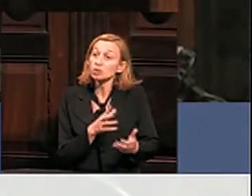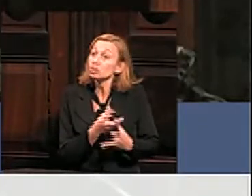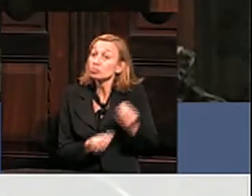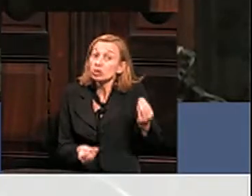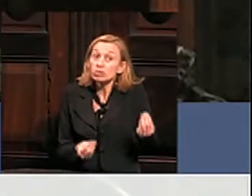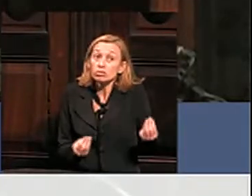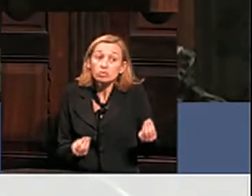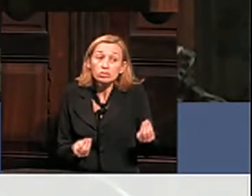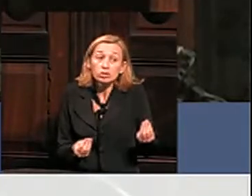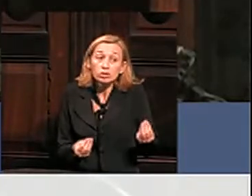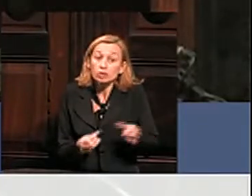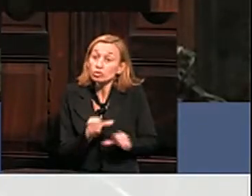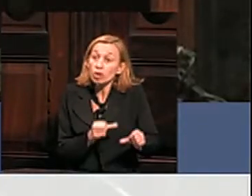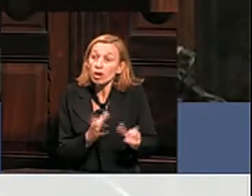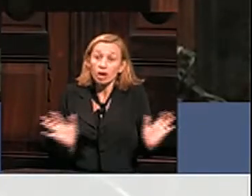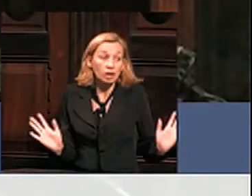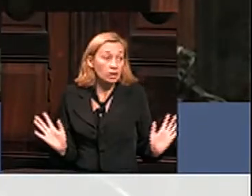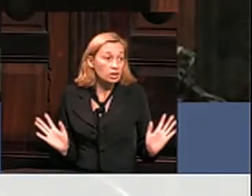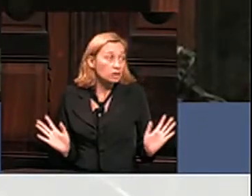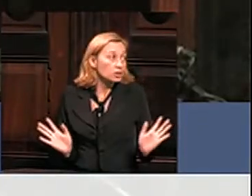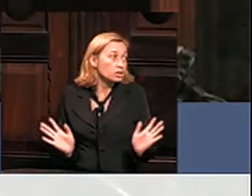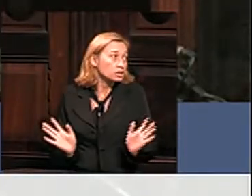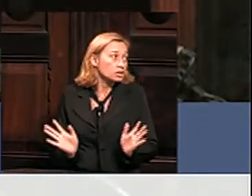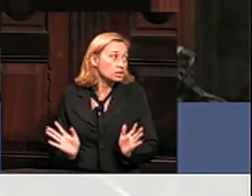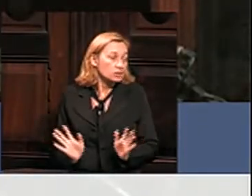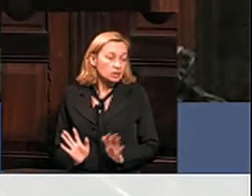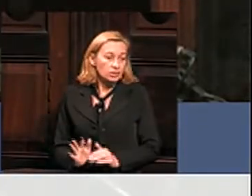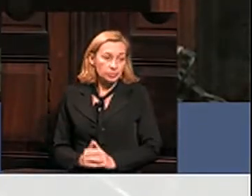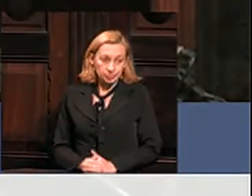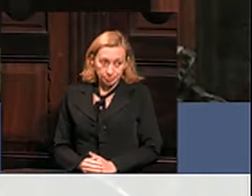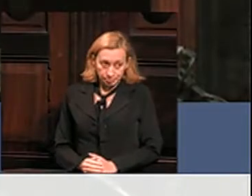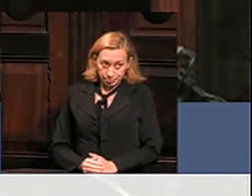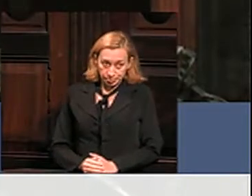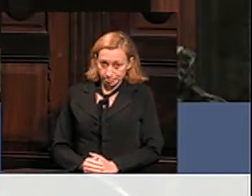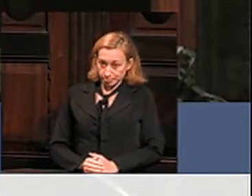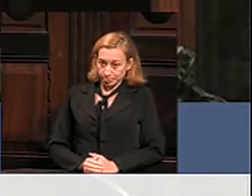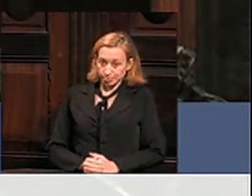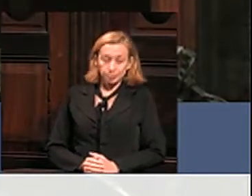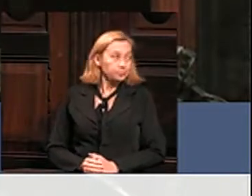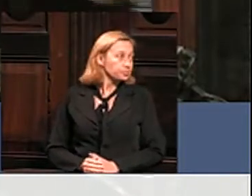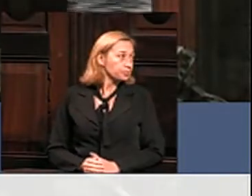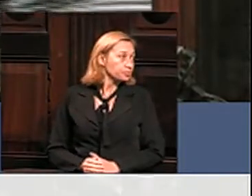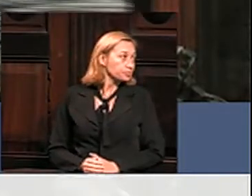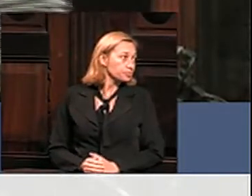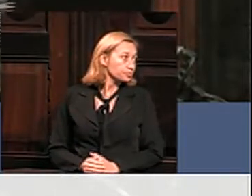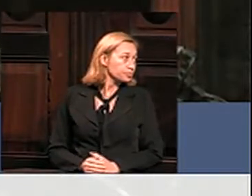Presidência, eu não quero causar prejuízo ao deputado Zaqueu, mas...